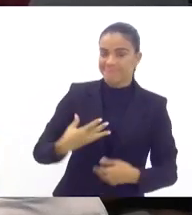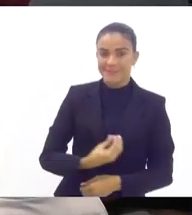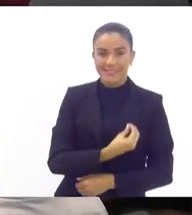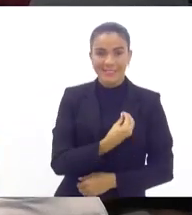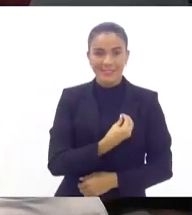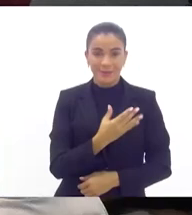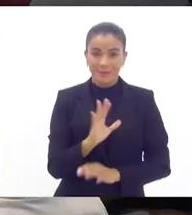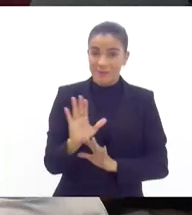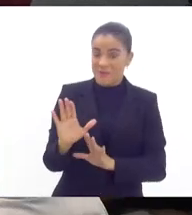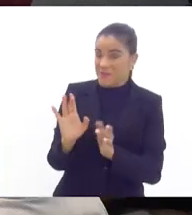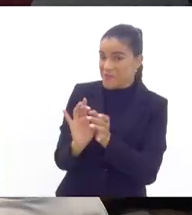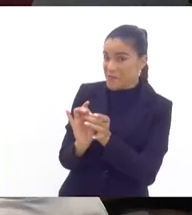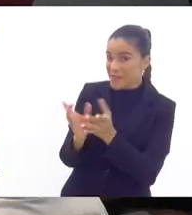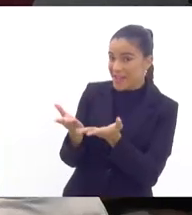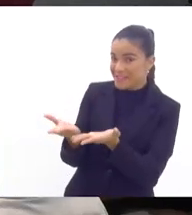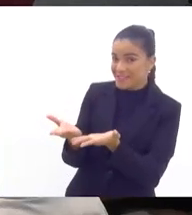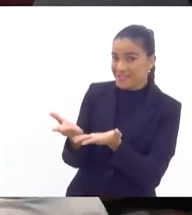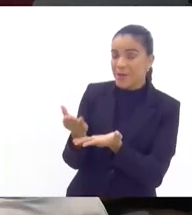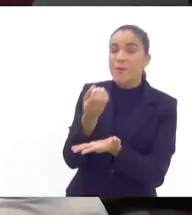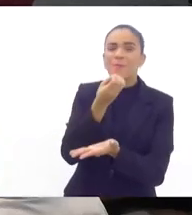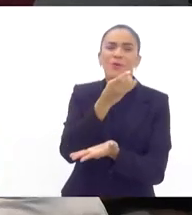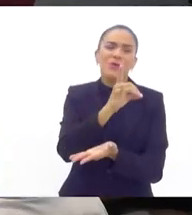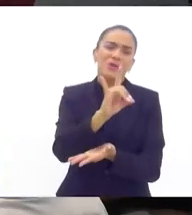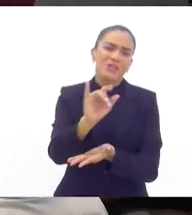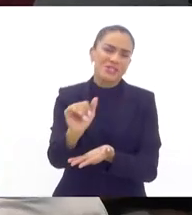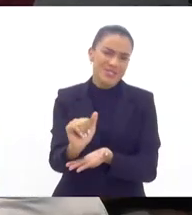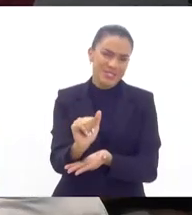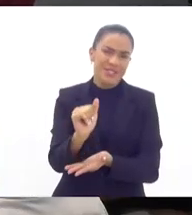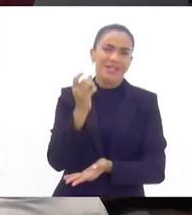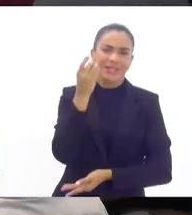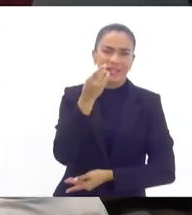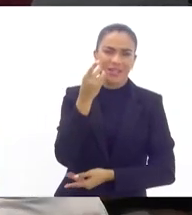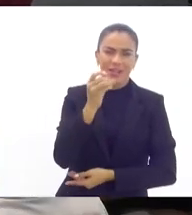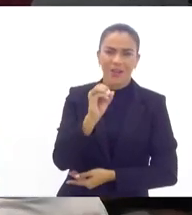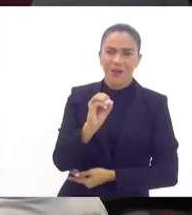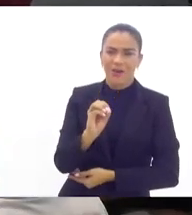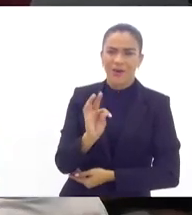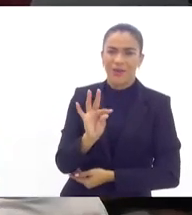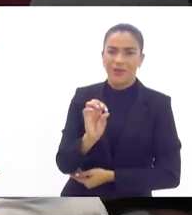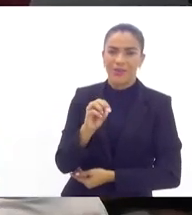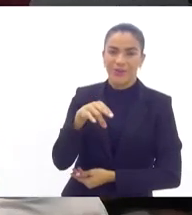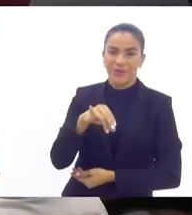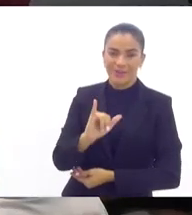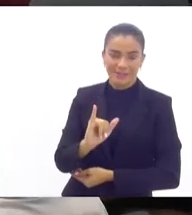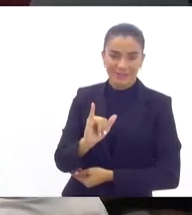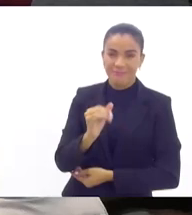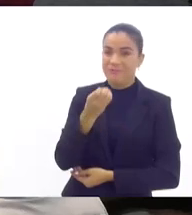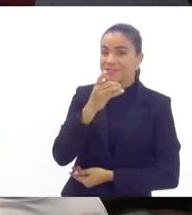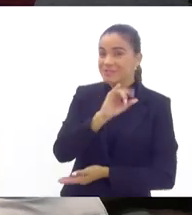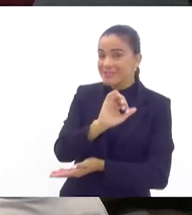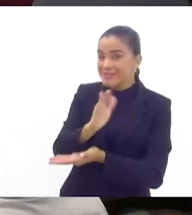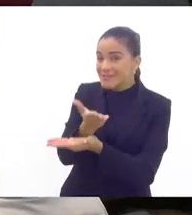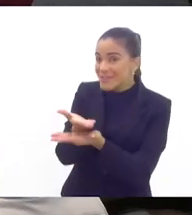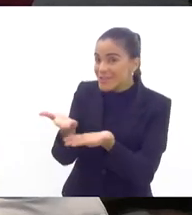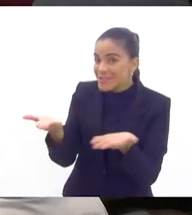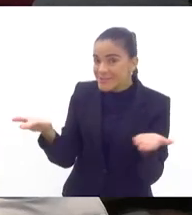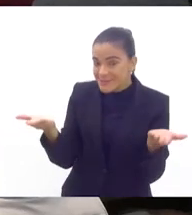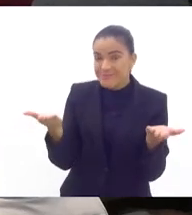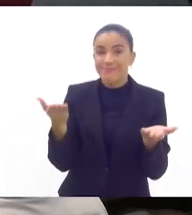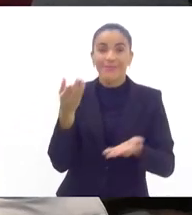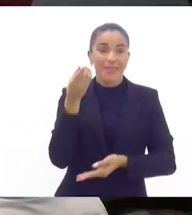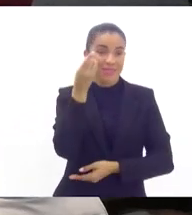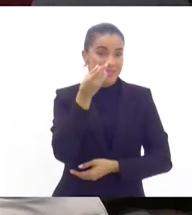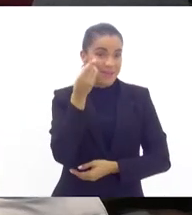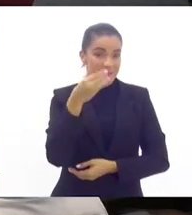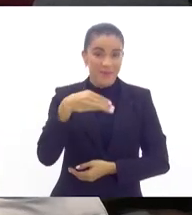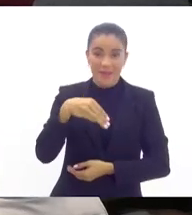colega fique à vontade tradutoni Bom dia a todos que estão presentes queria saudar aqui a deputada